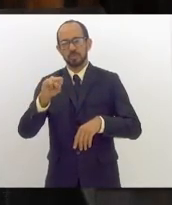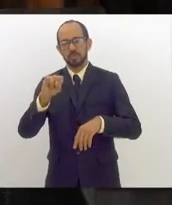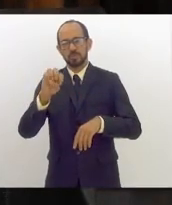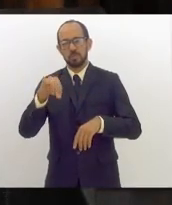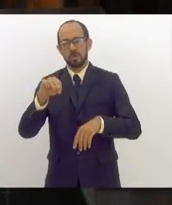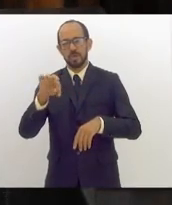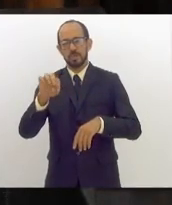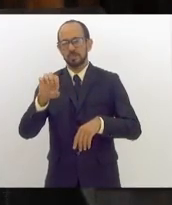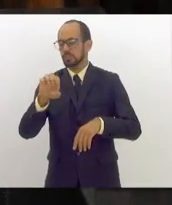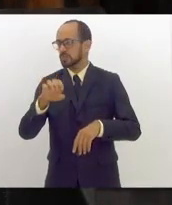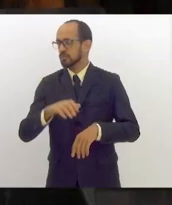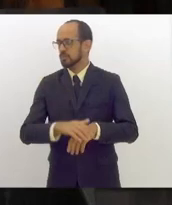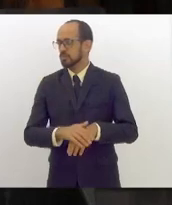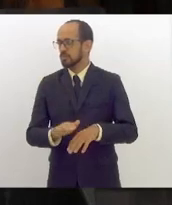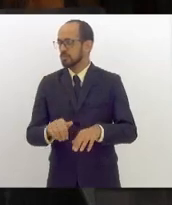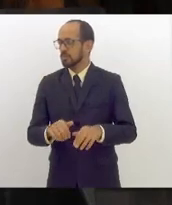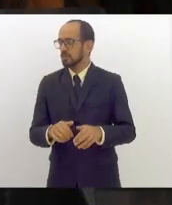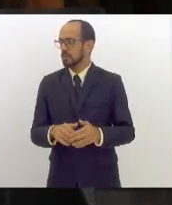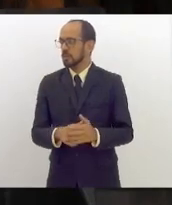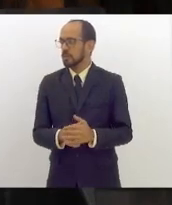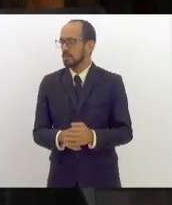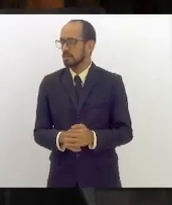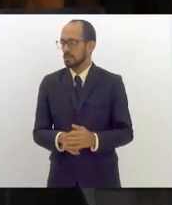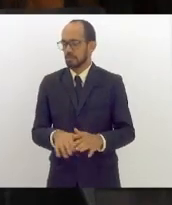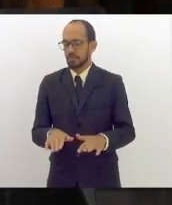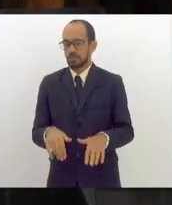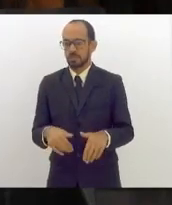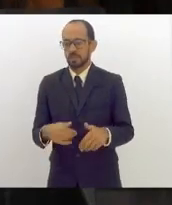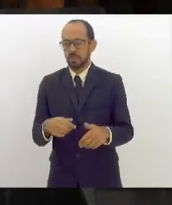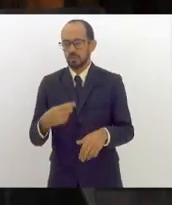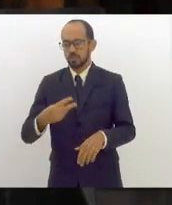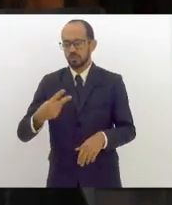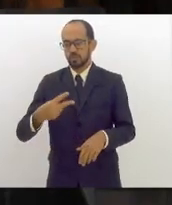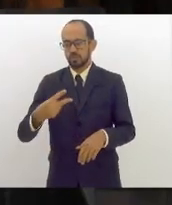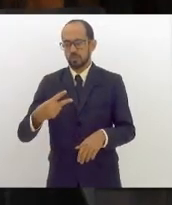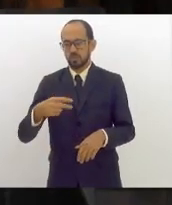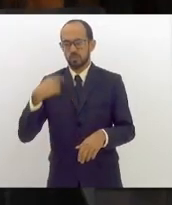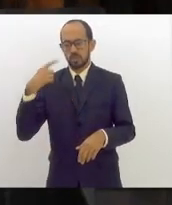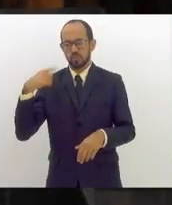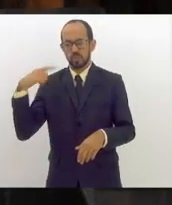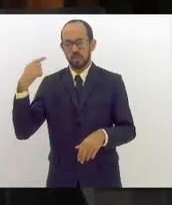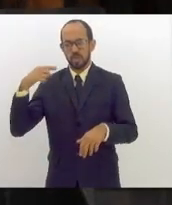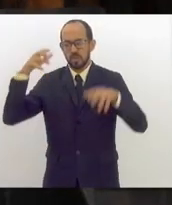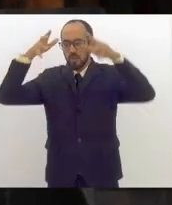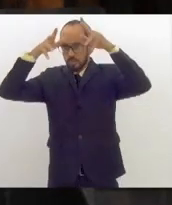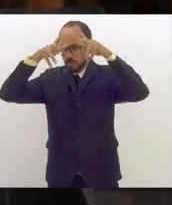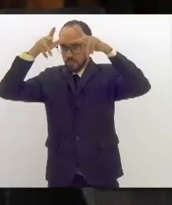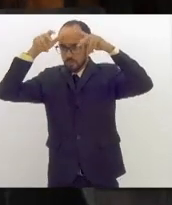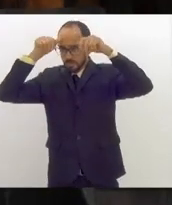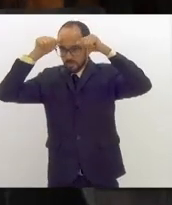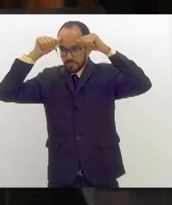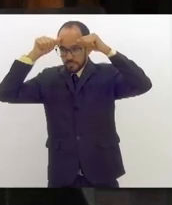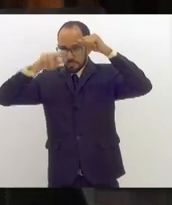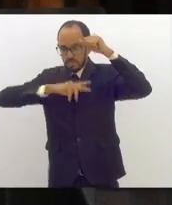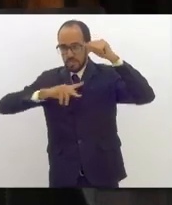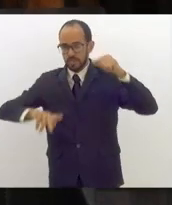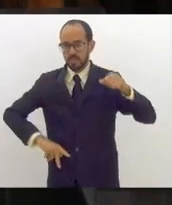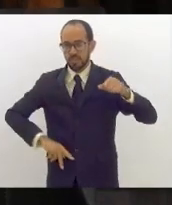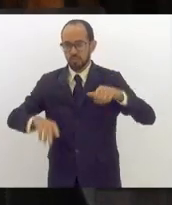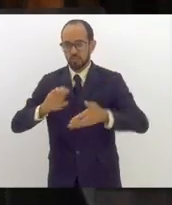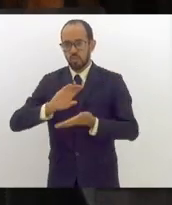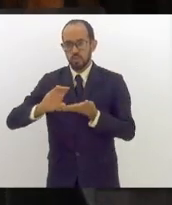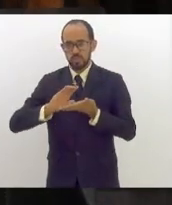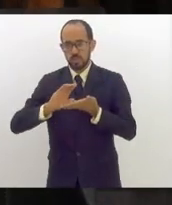ele é o segundo advogado do Estado do Amazonas a presidiu o Conselho Federal e